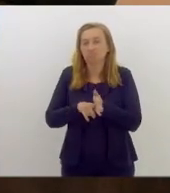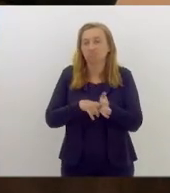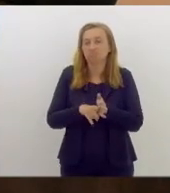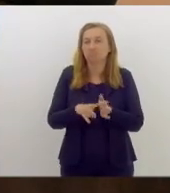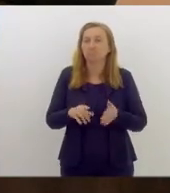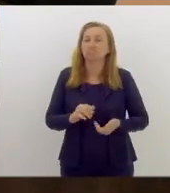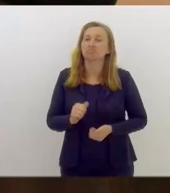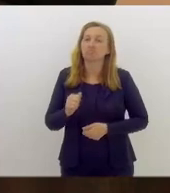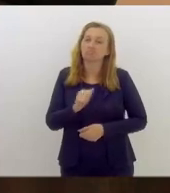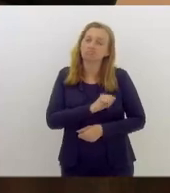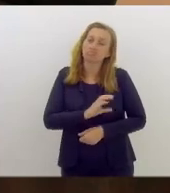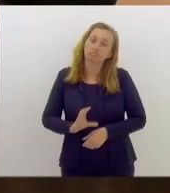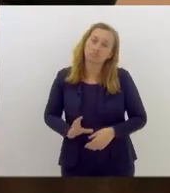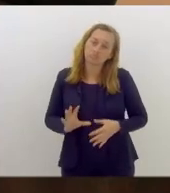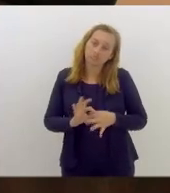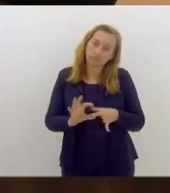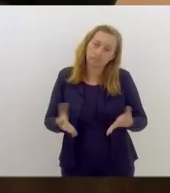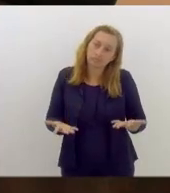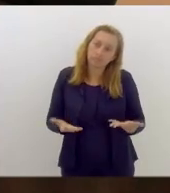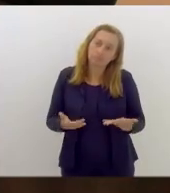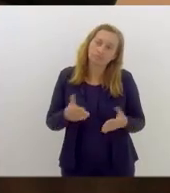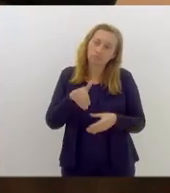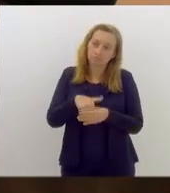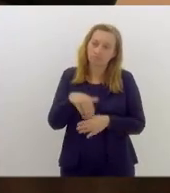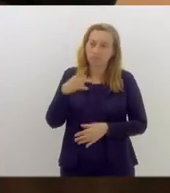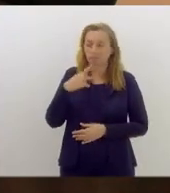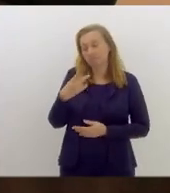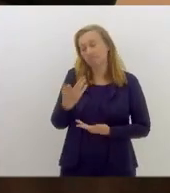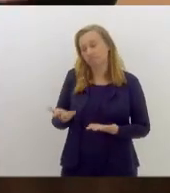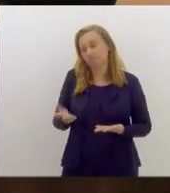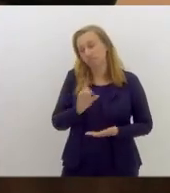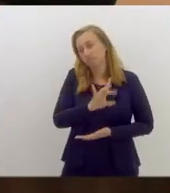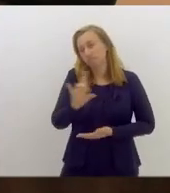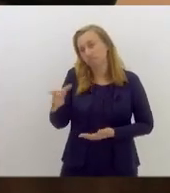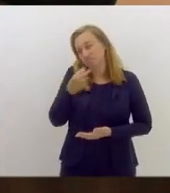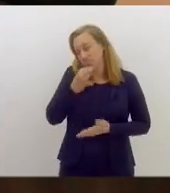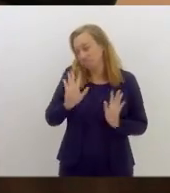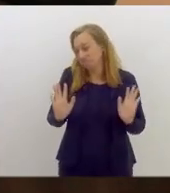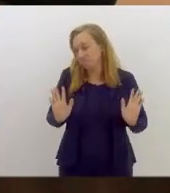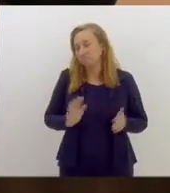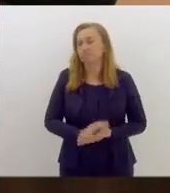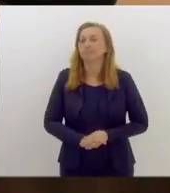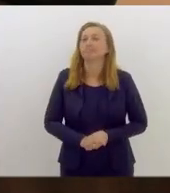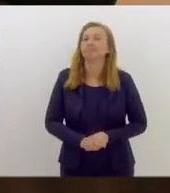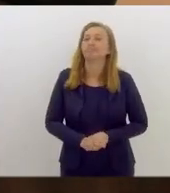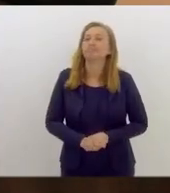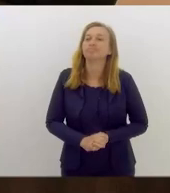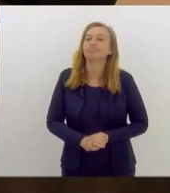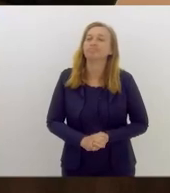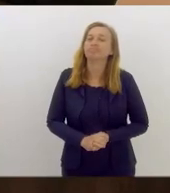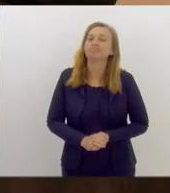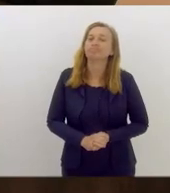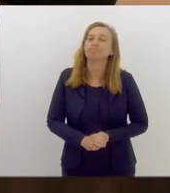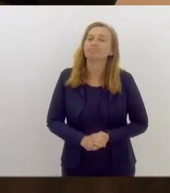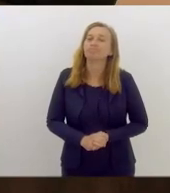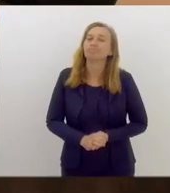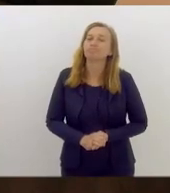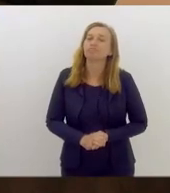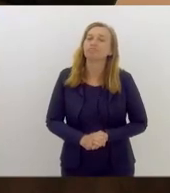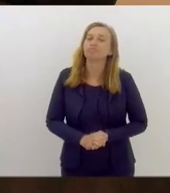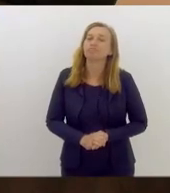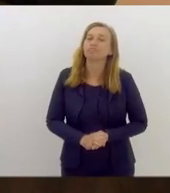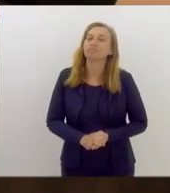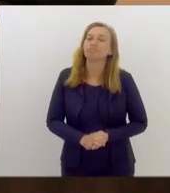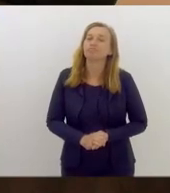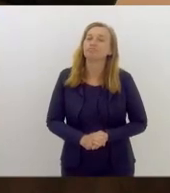André, se me permite, eu quero fazer só uma declaração de voto, mas cada um tem sua opinião aqui, suas opções. Mas, e